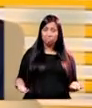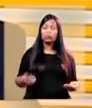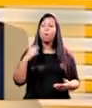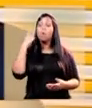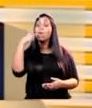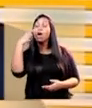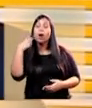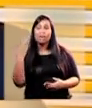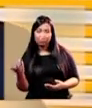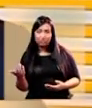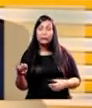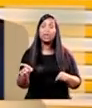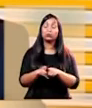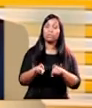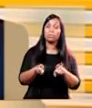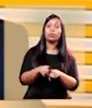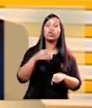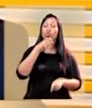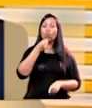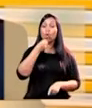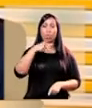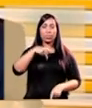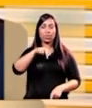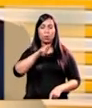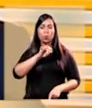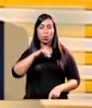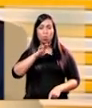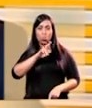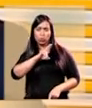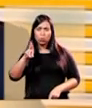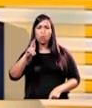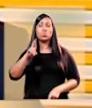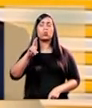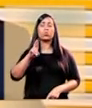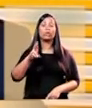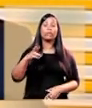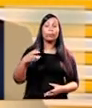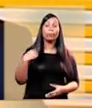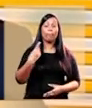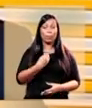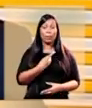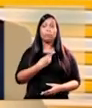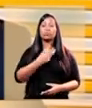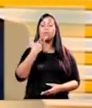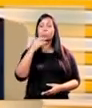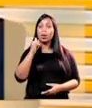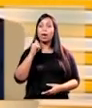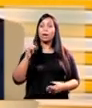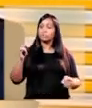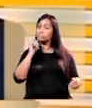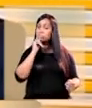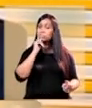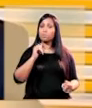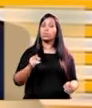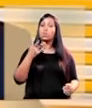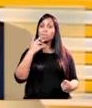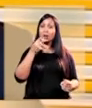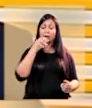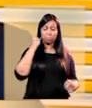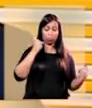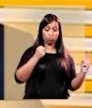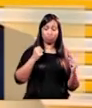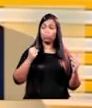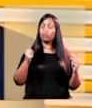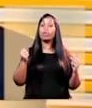sugestão dos próprios advogados e do promotor, naquela audiência complicada, nós colocamos os pais biológicos e a criança.